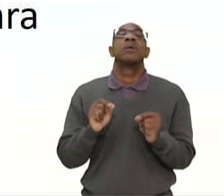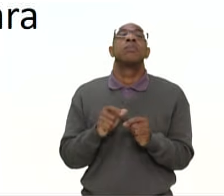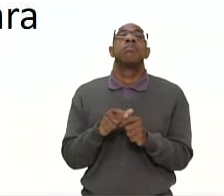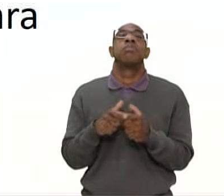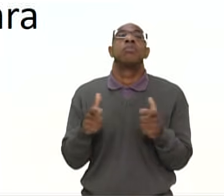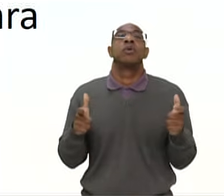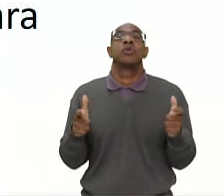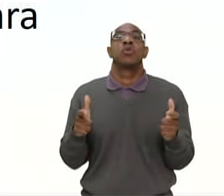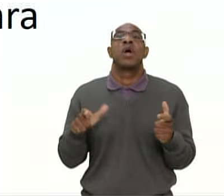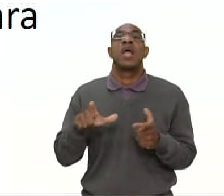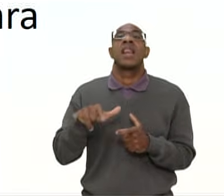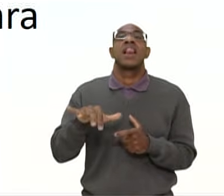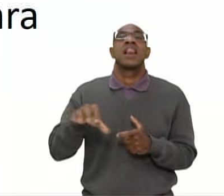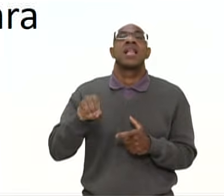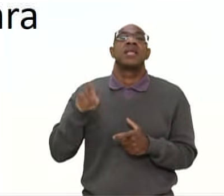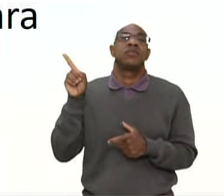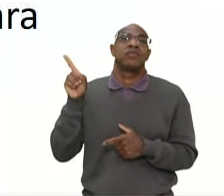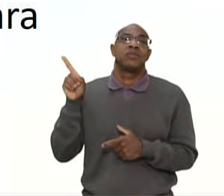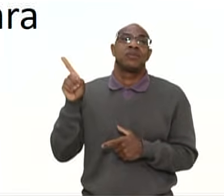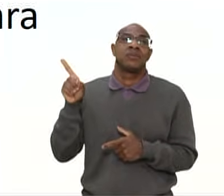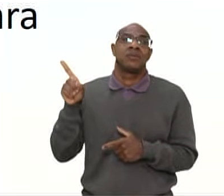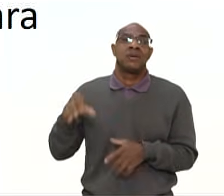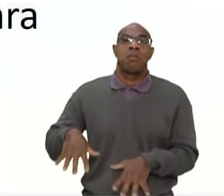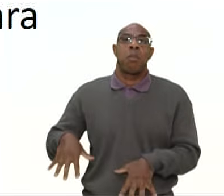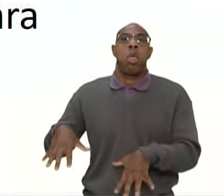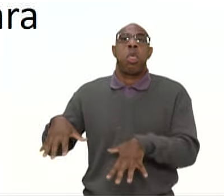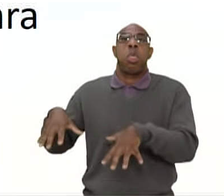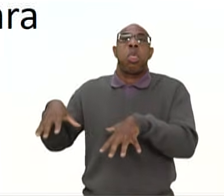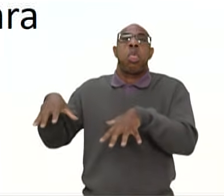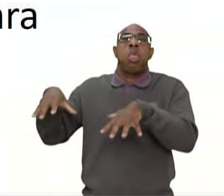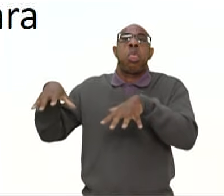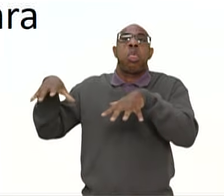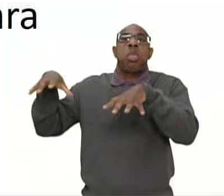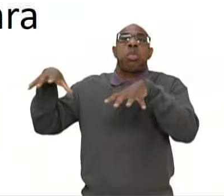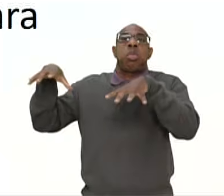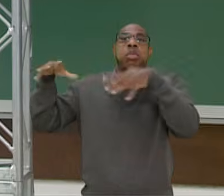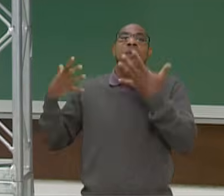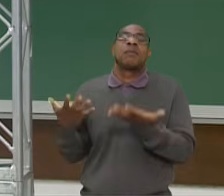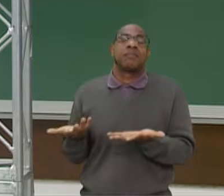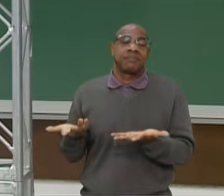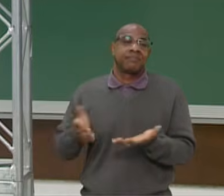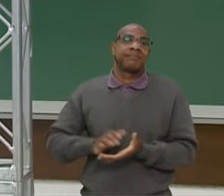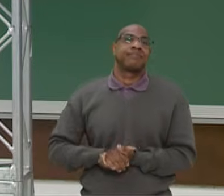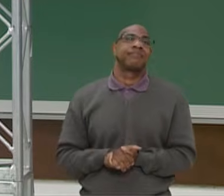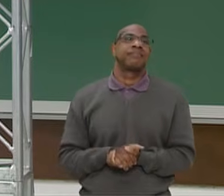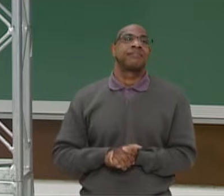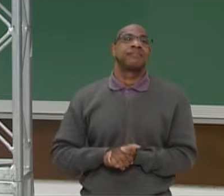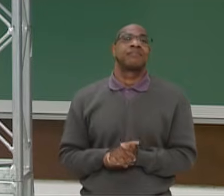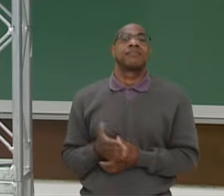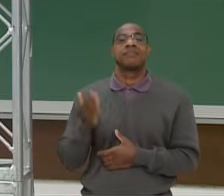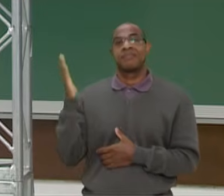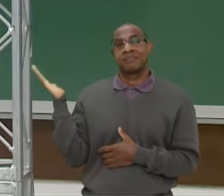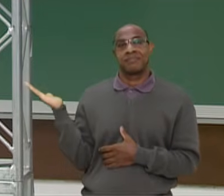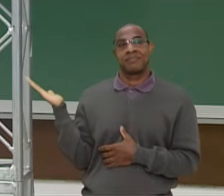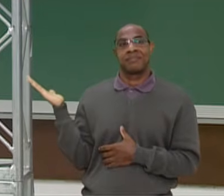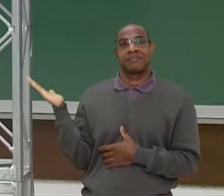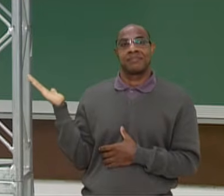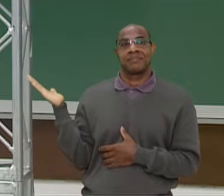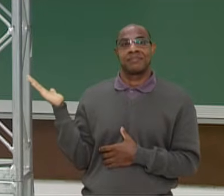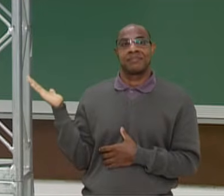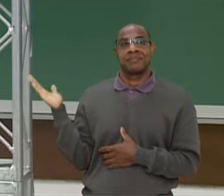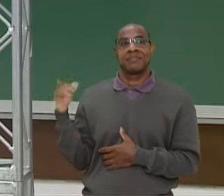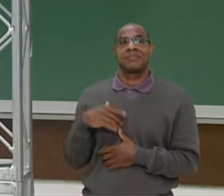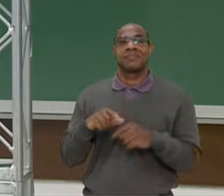ambiental. Além, né, de pegar as matérias-primas, ainda vamos jogar lixo em troca. E aí mais